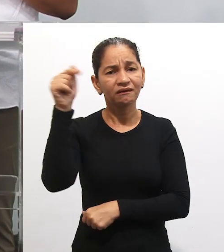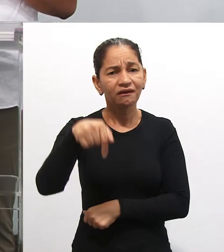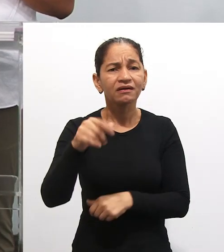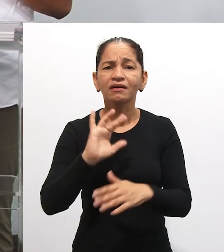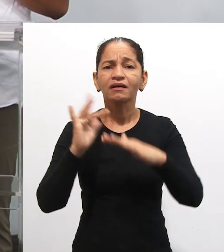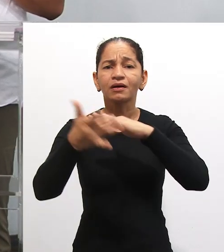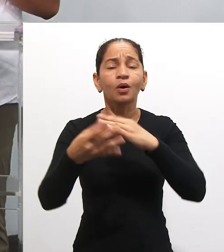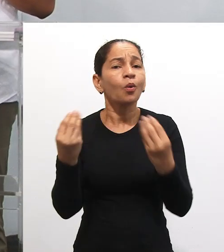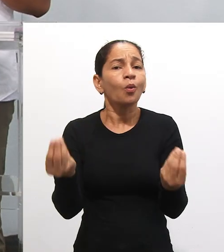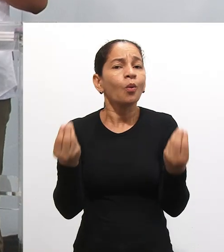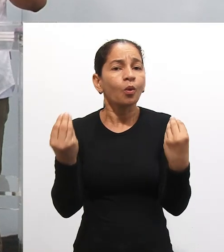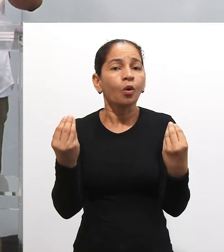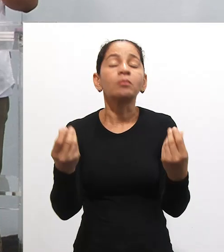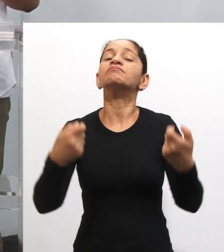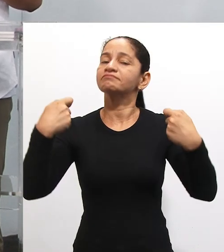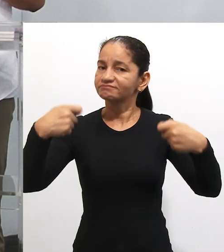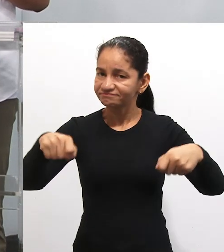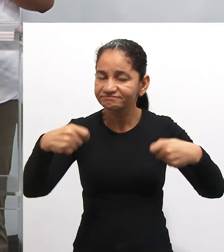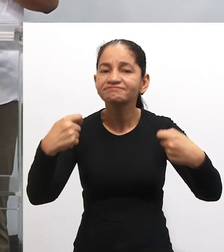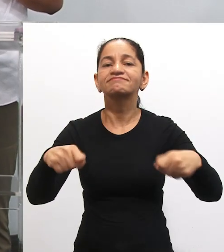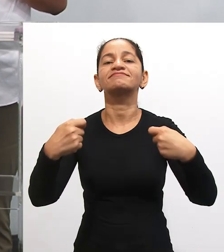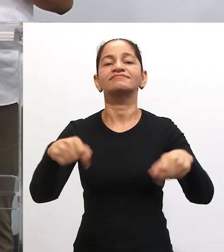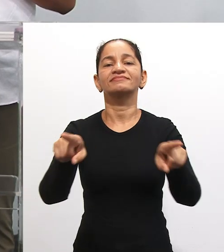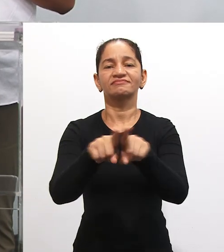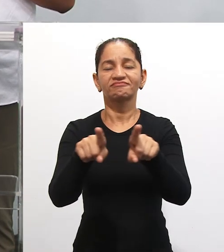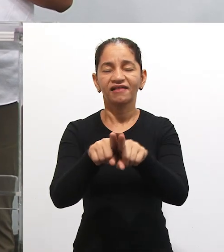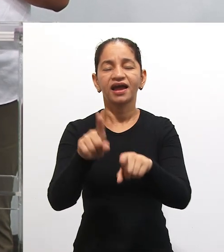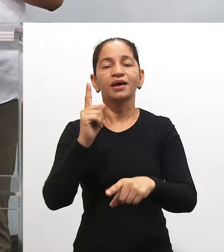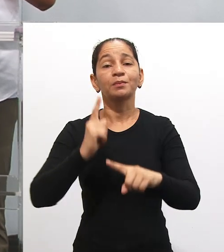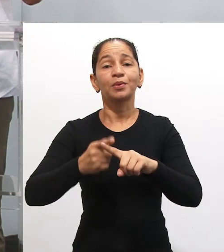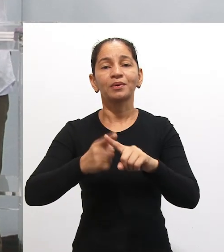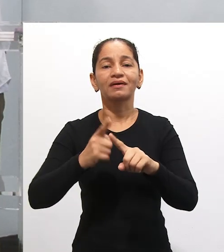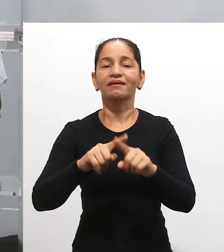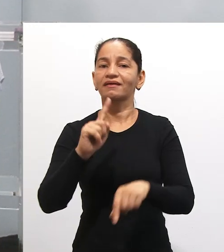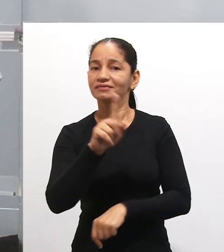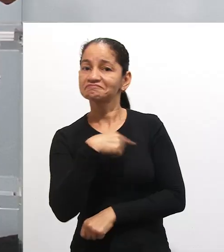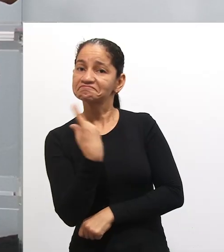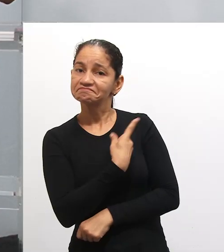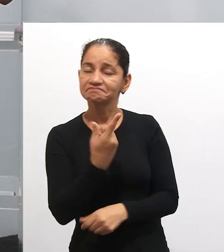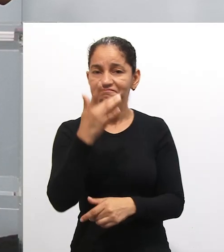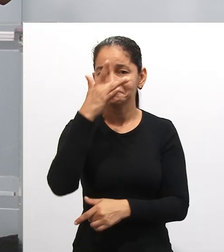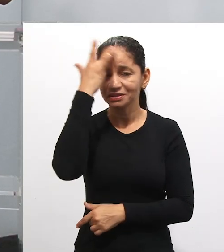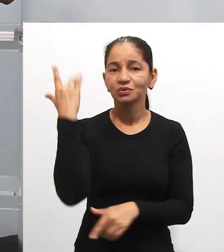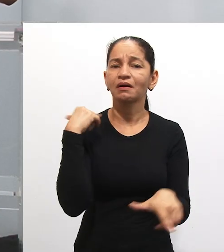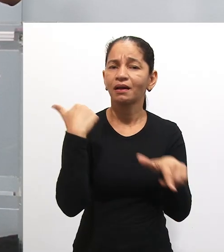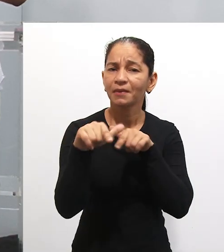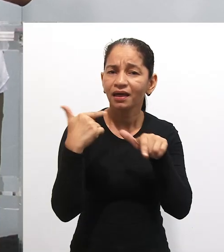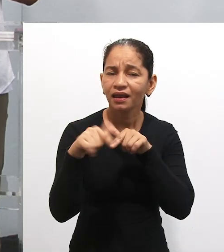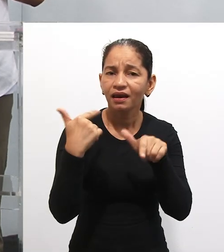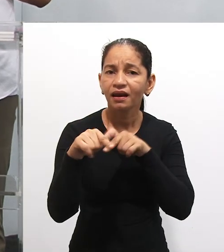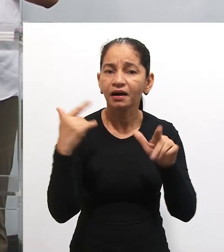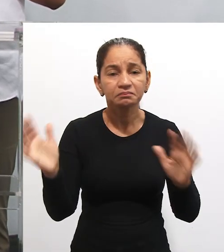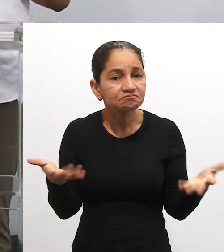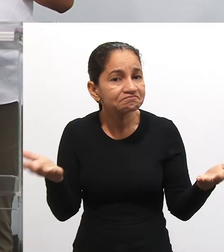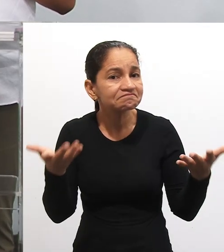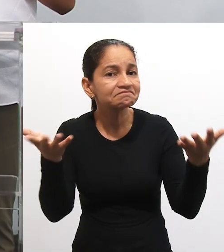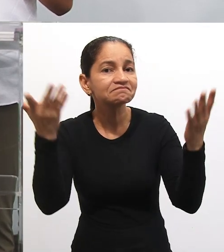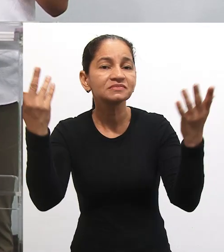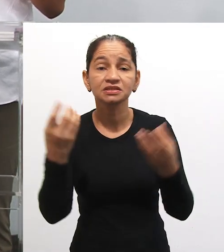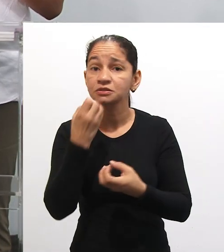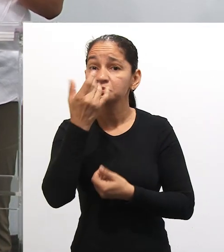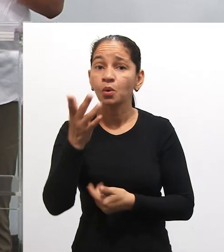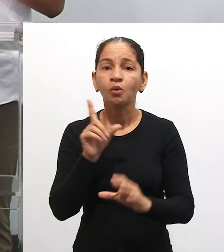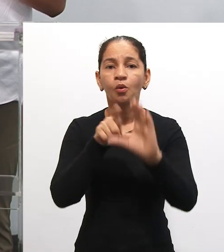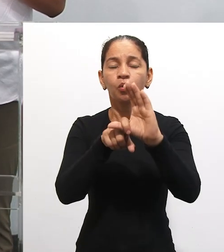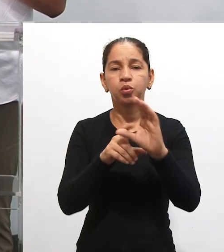mundo virtual também se faz necessário. É importante que esses colaboradores e esses tutores estejam cada